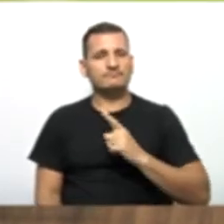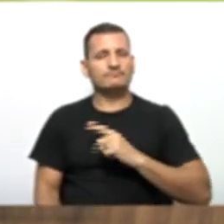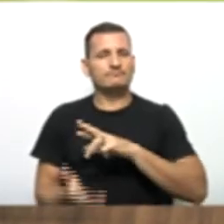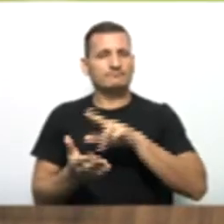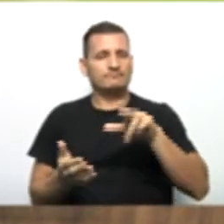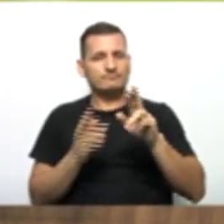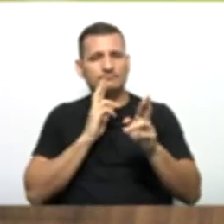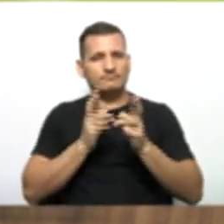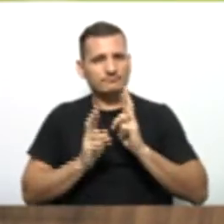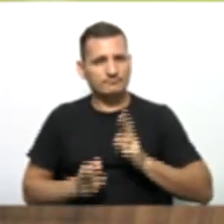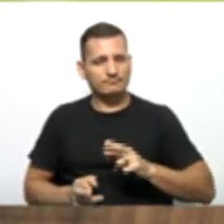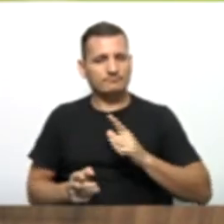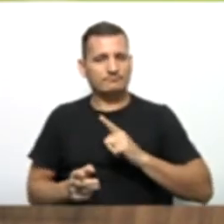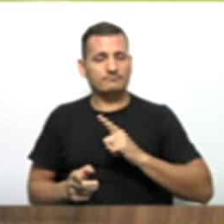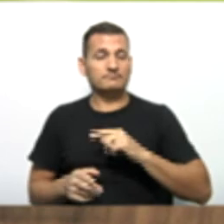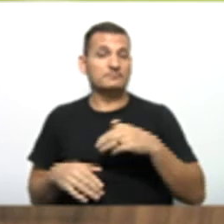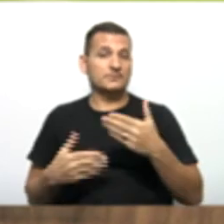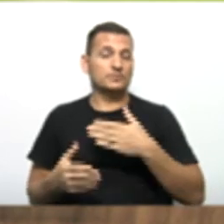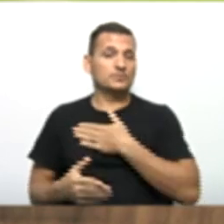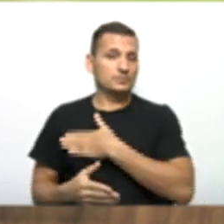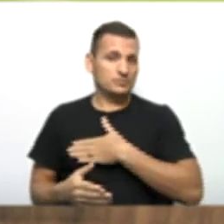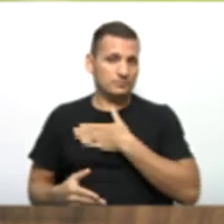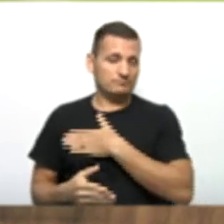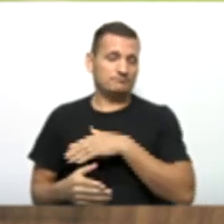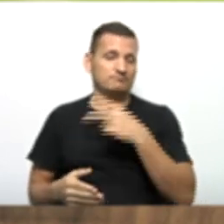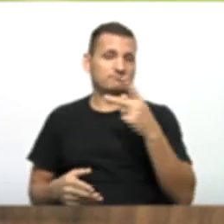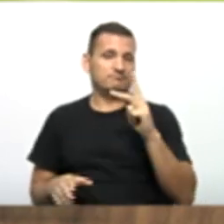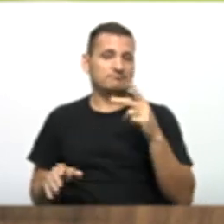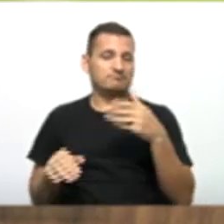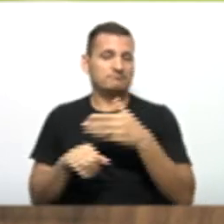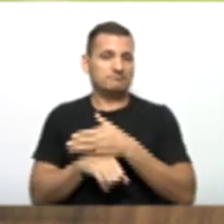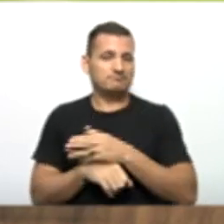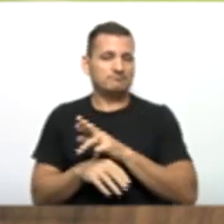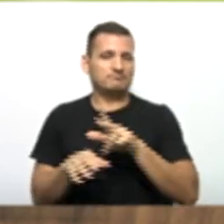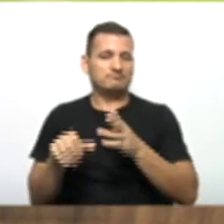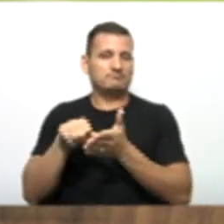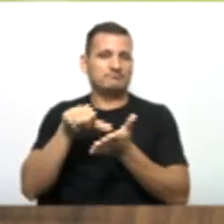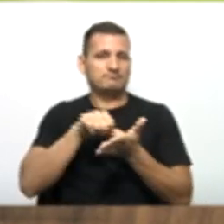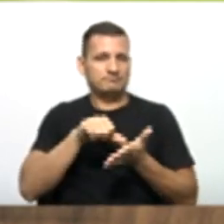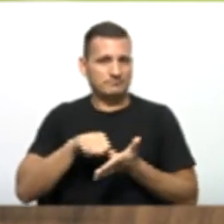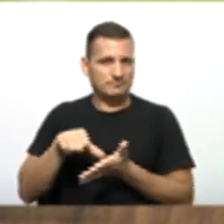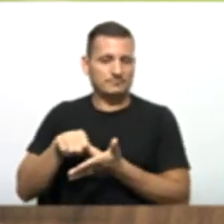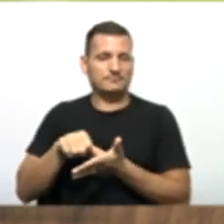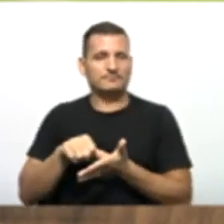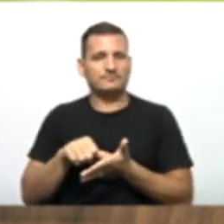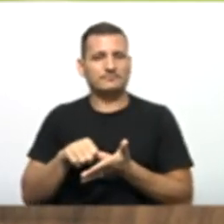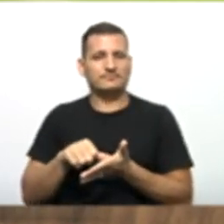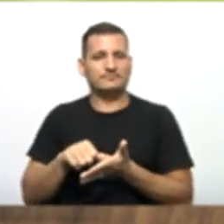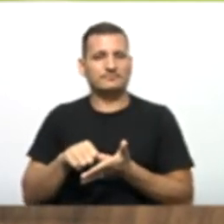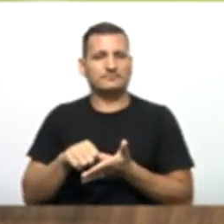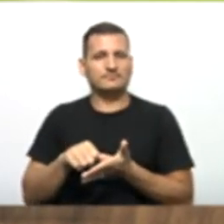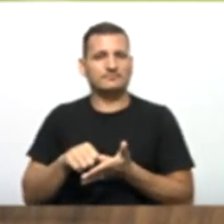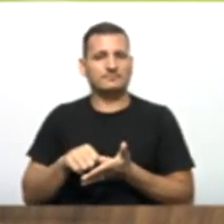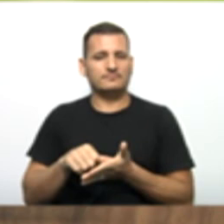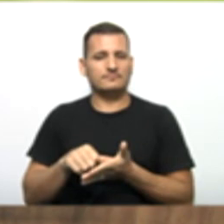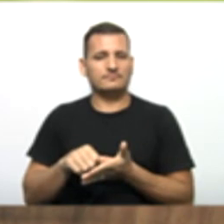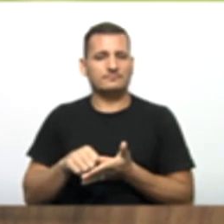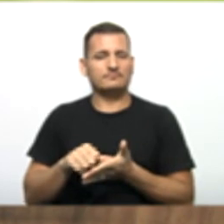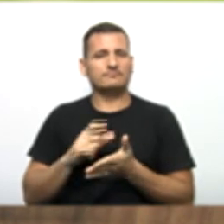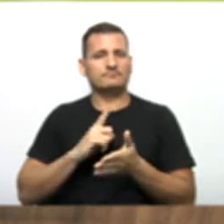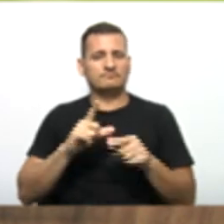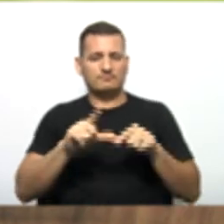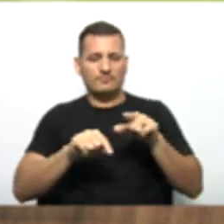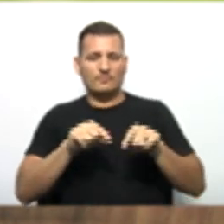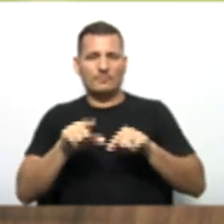novamente professora gostei dessa participação aqui vários pólos também participando separei algumas